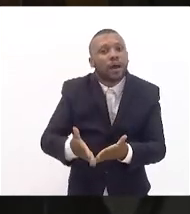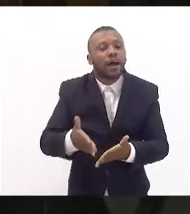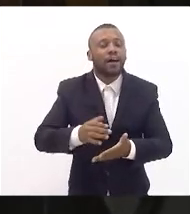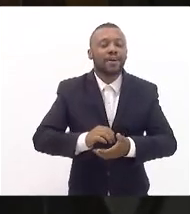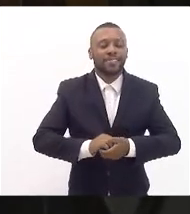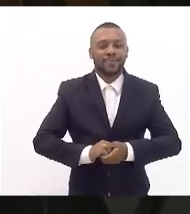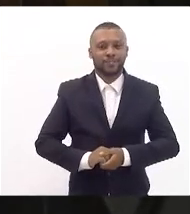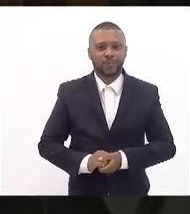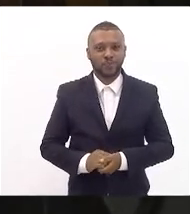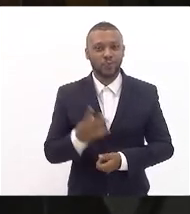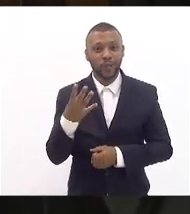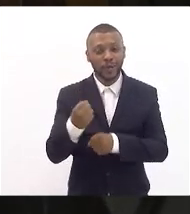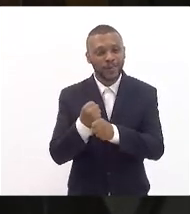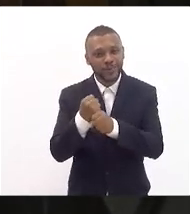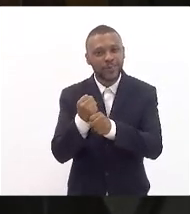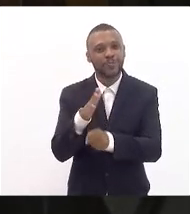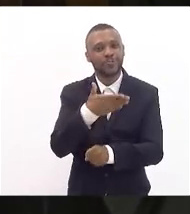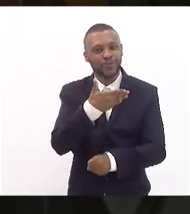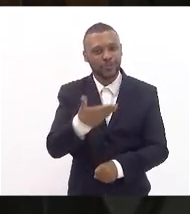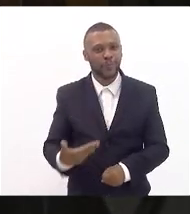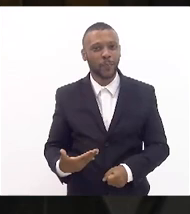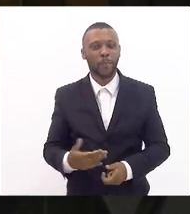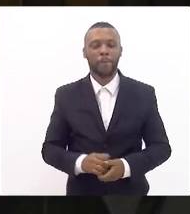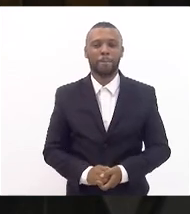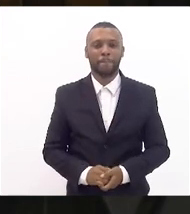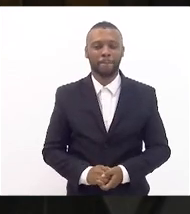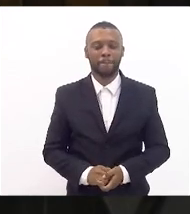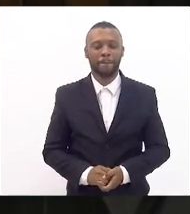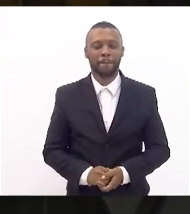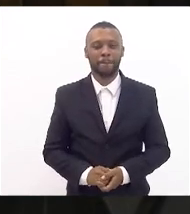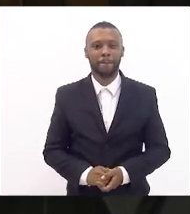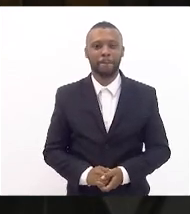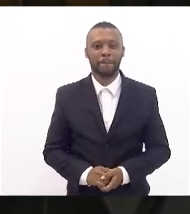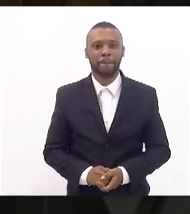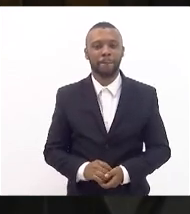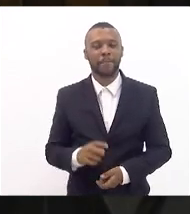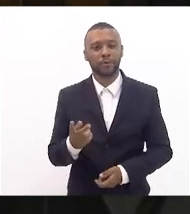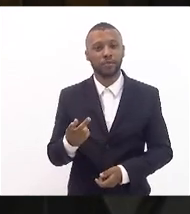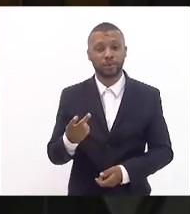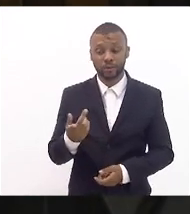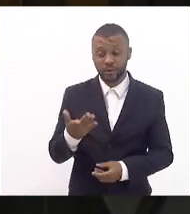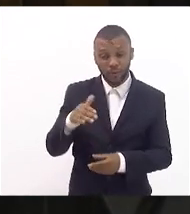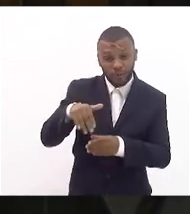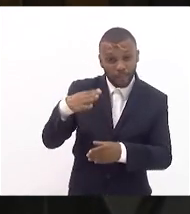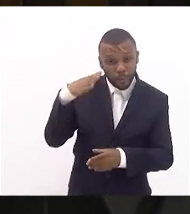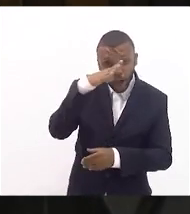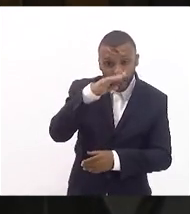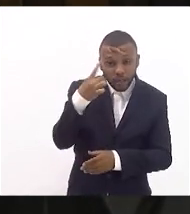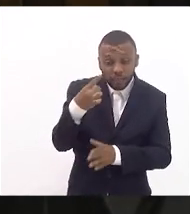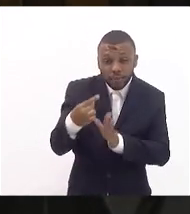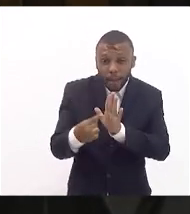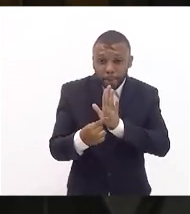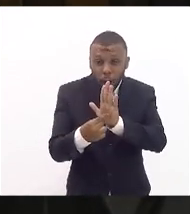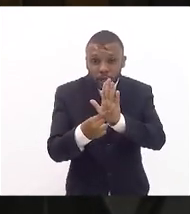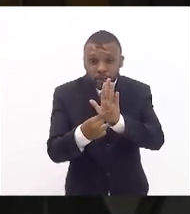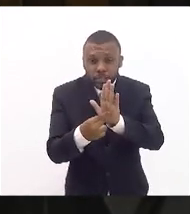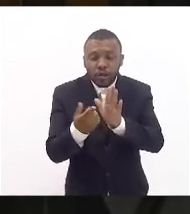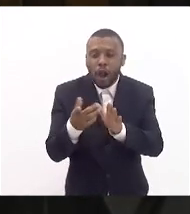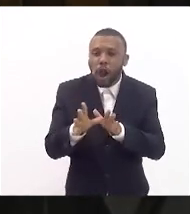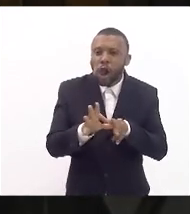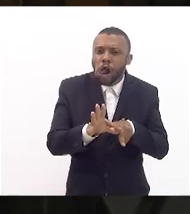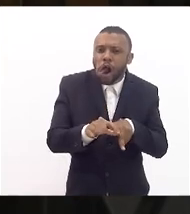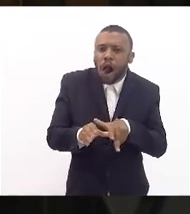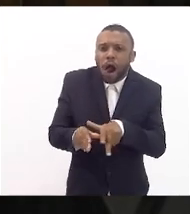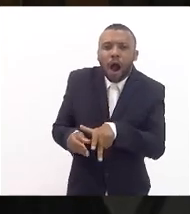4 anos de governo do nosso presidente. E não temos indícios de corrupção. É